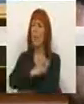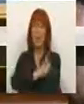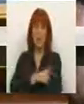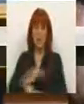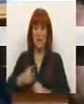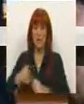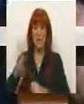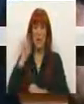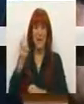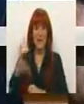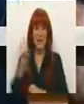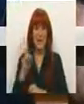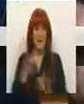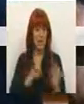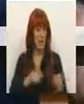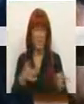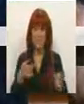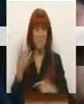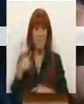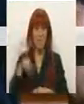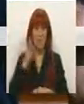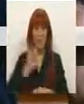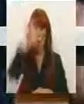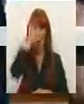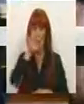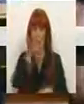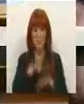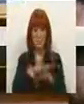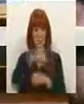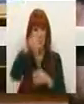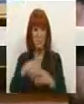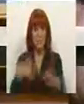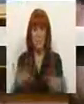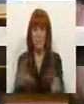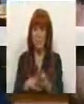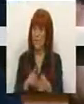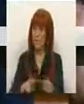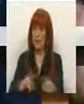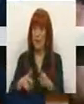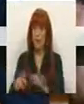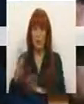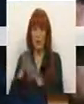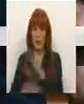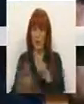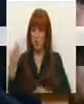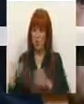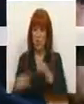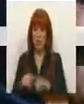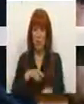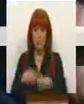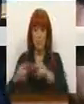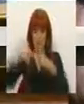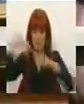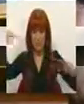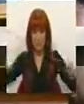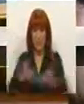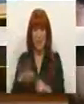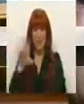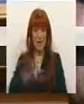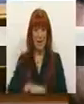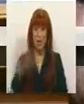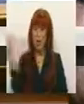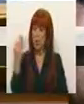no próximo dia 16 de março, mas a Sra. Ministra da Administração Interna aprovou alterações ao regime jurídico das polícias municipais de